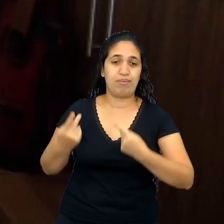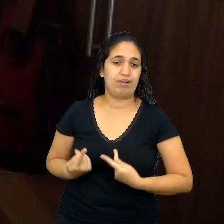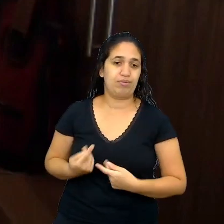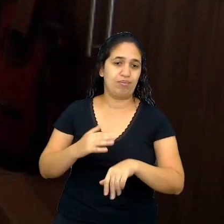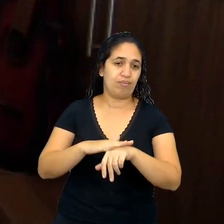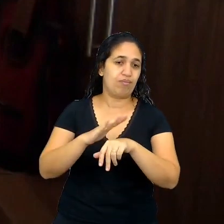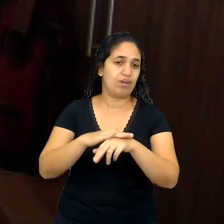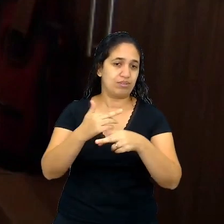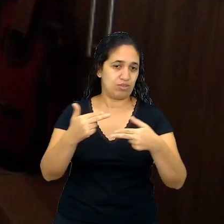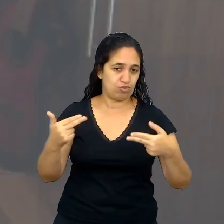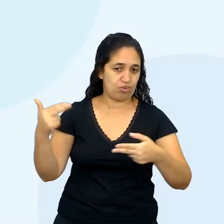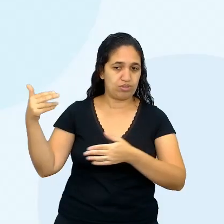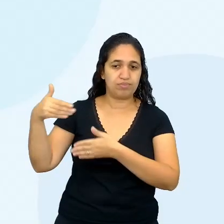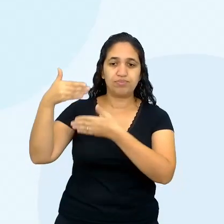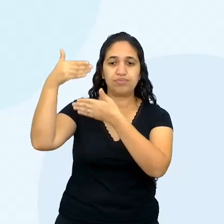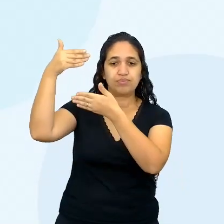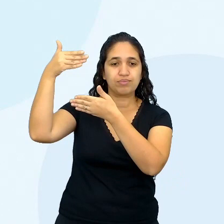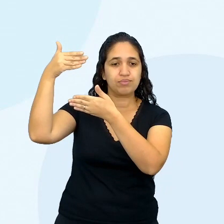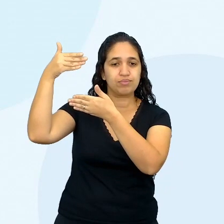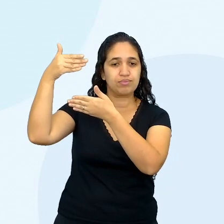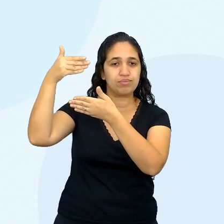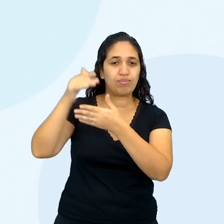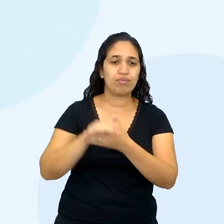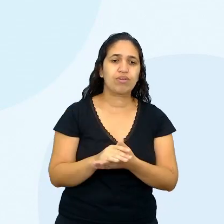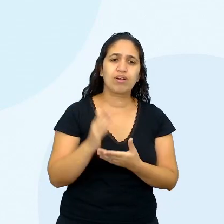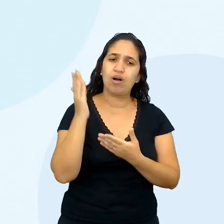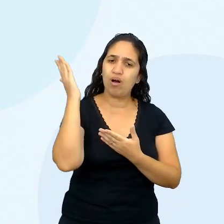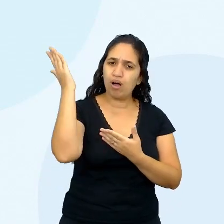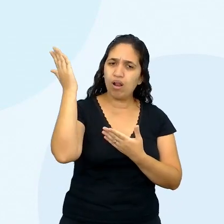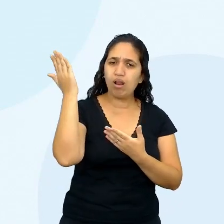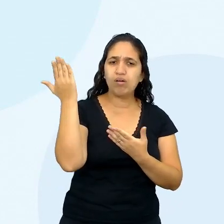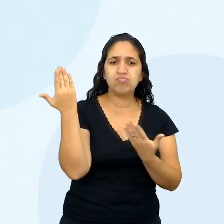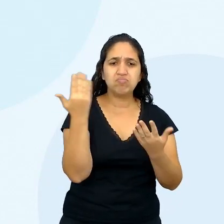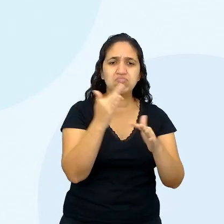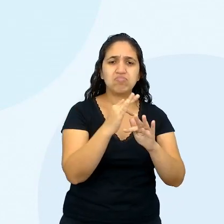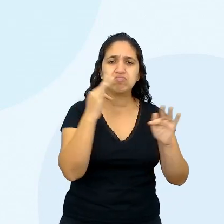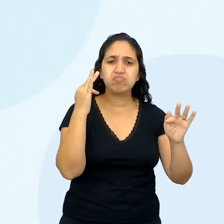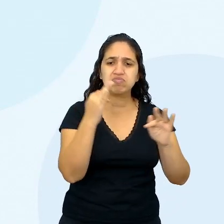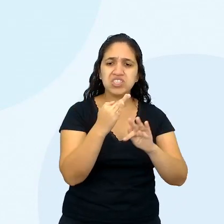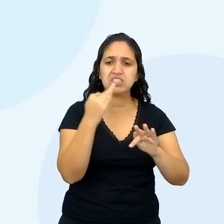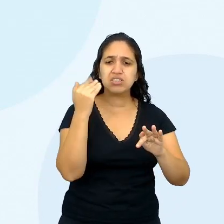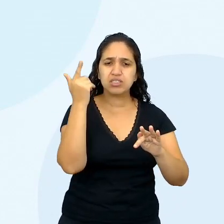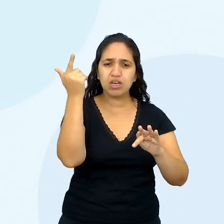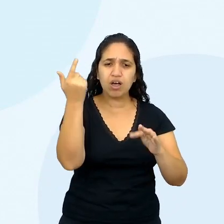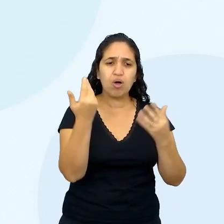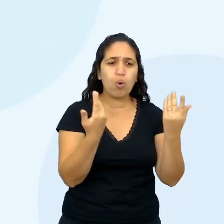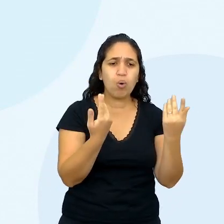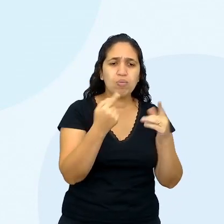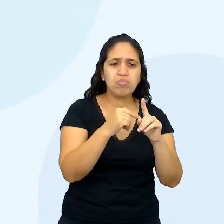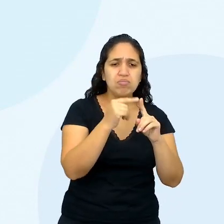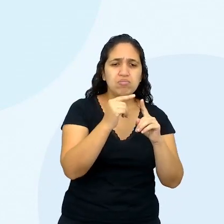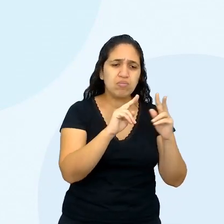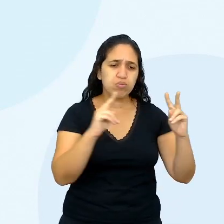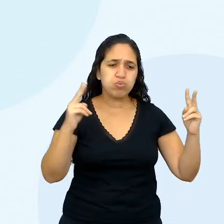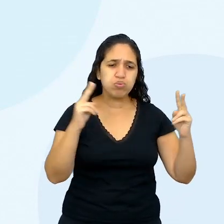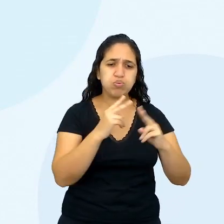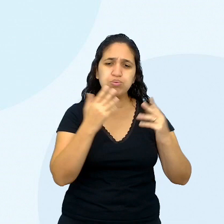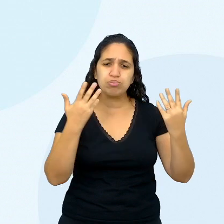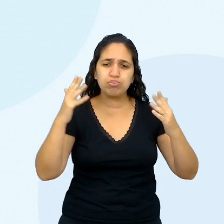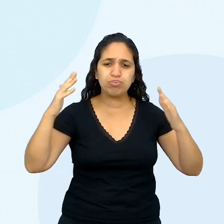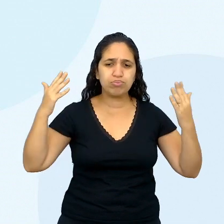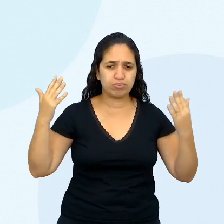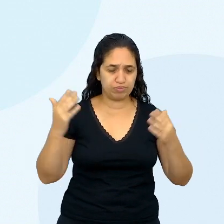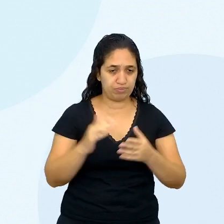voltar na apresentação, por favor. Então, essa é a base física, né, das mudanças climáticas. E aí a gente tem esse